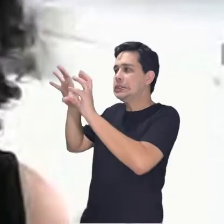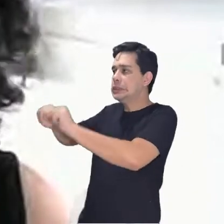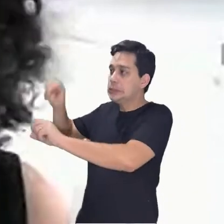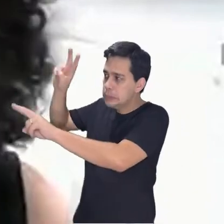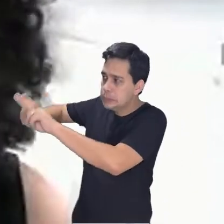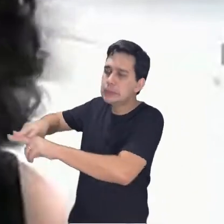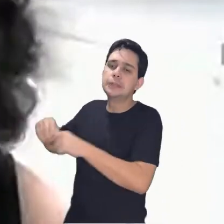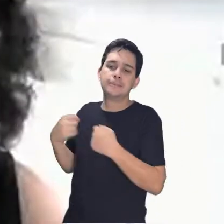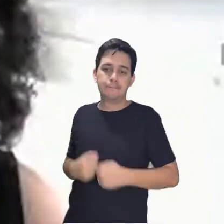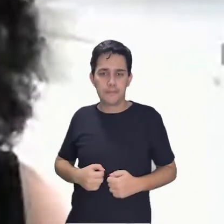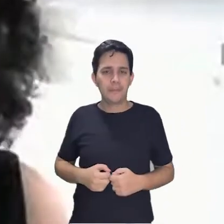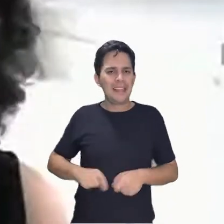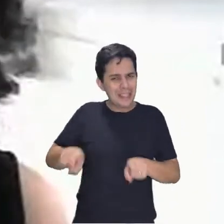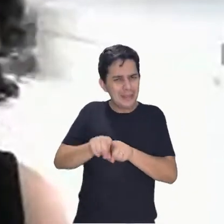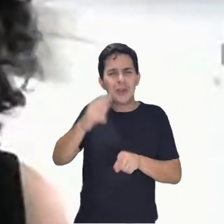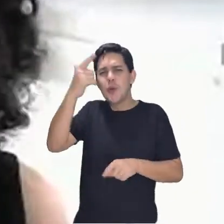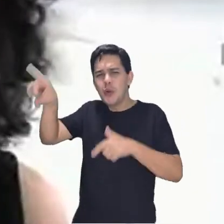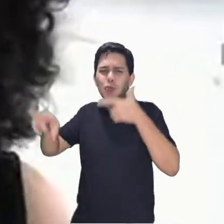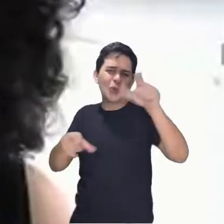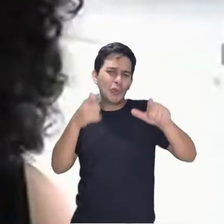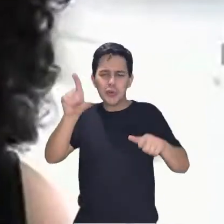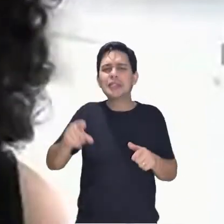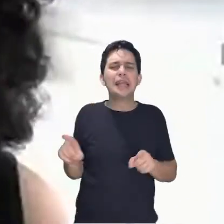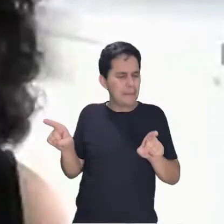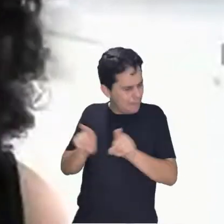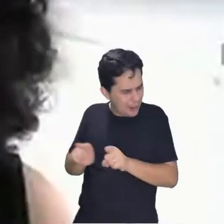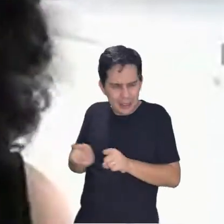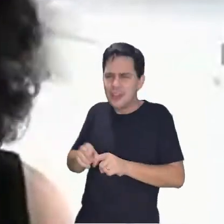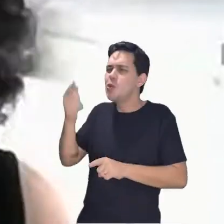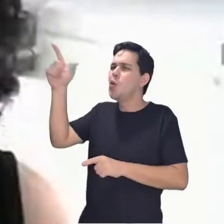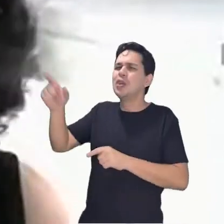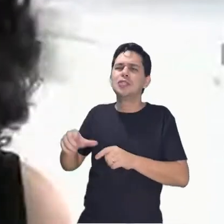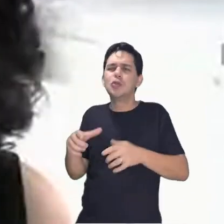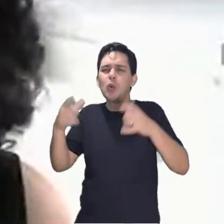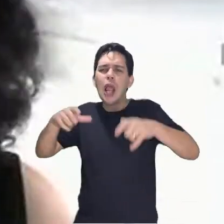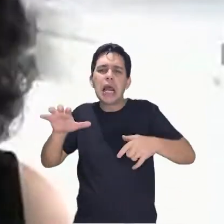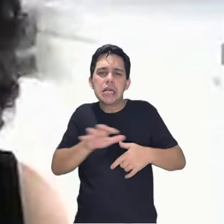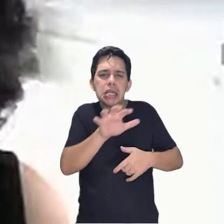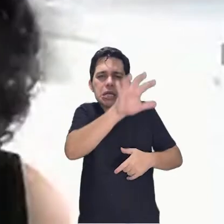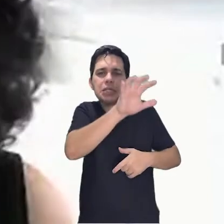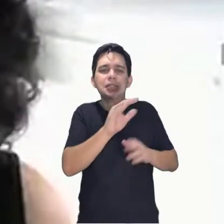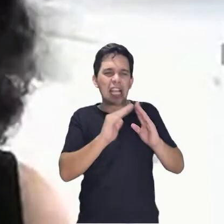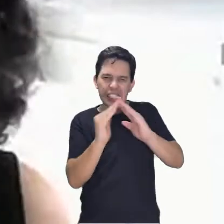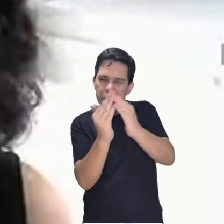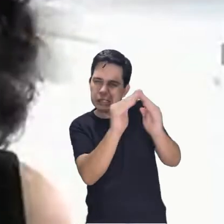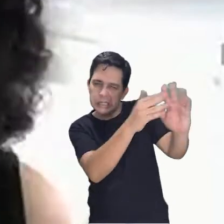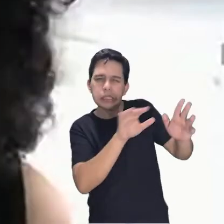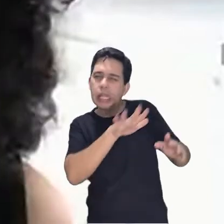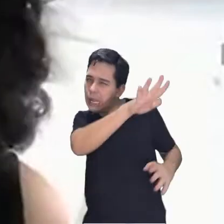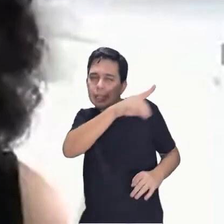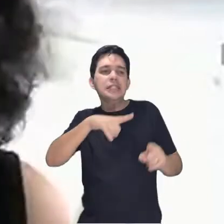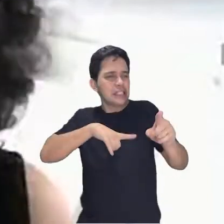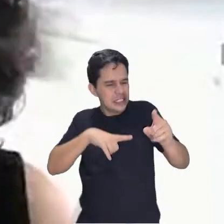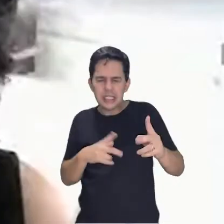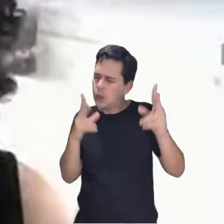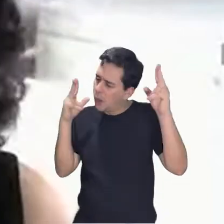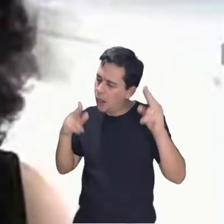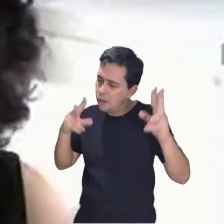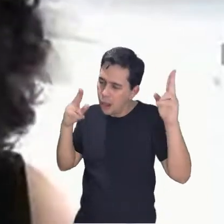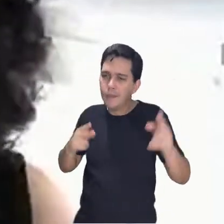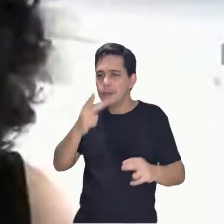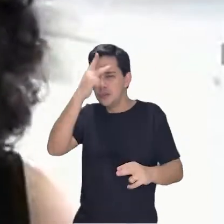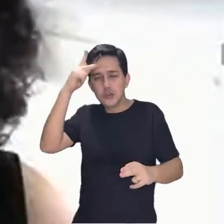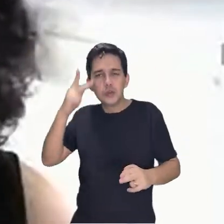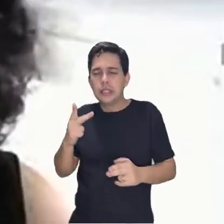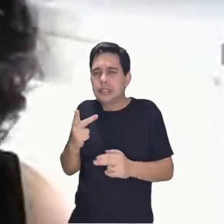E nós tivemos outros casos recentes, e até inclusive em outras comunidades, que um proceder muito similar aconteceu e isso ainda